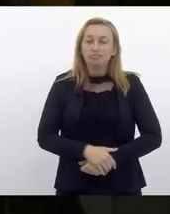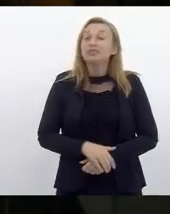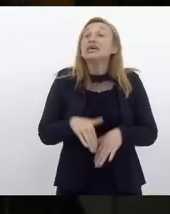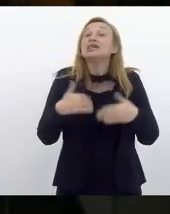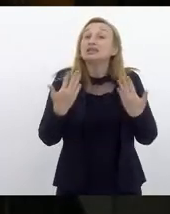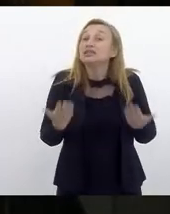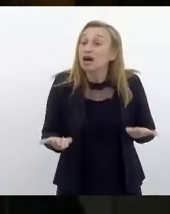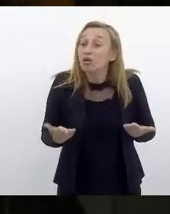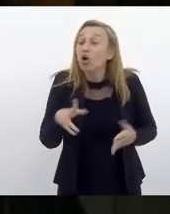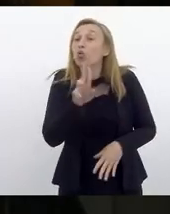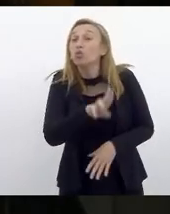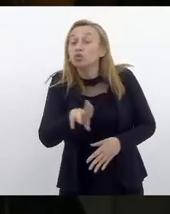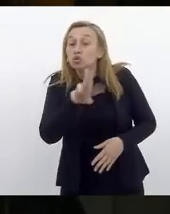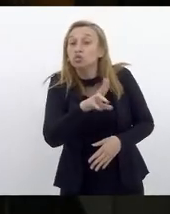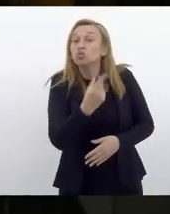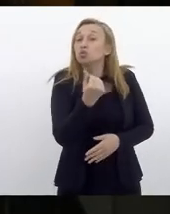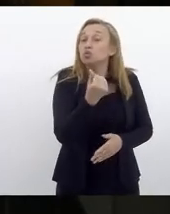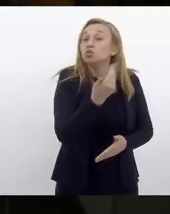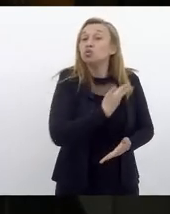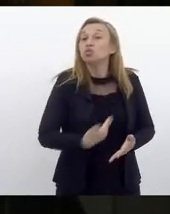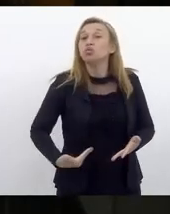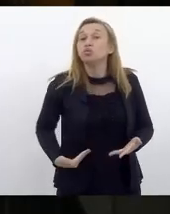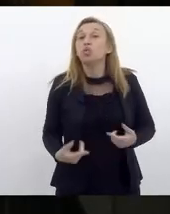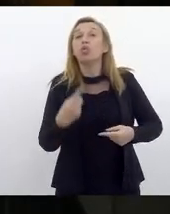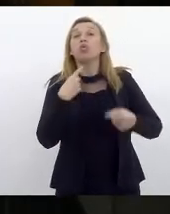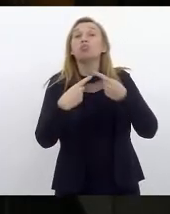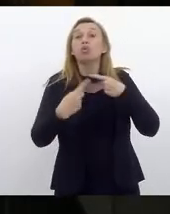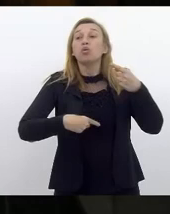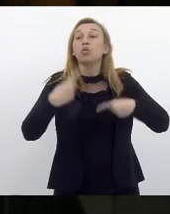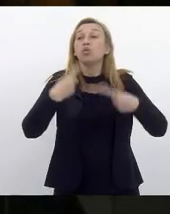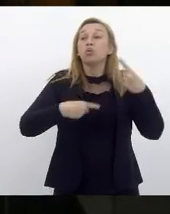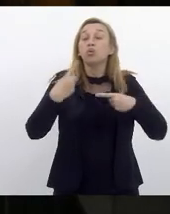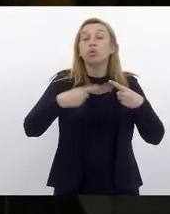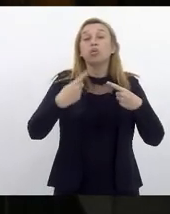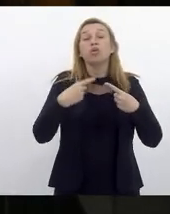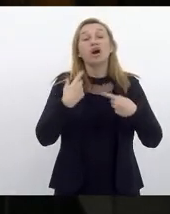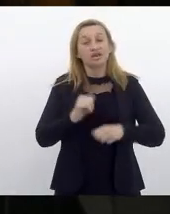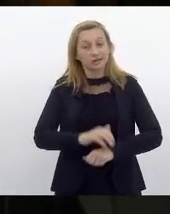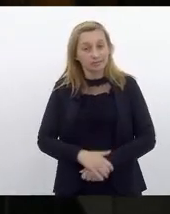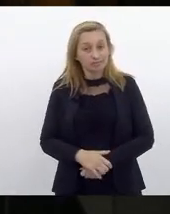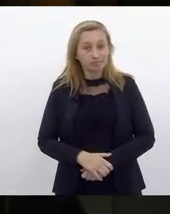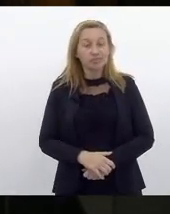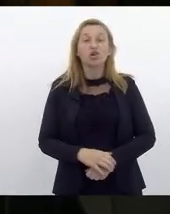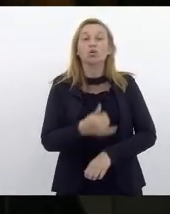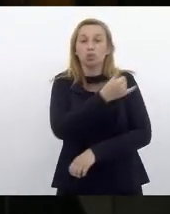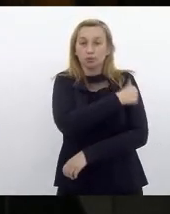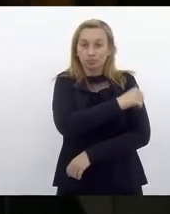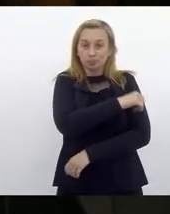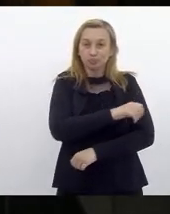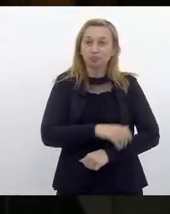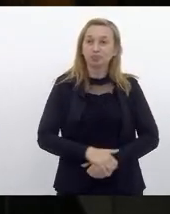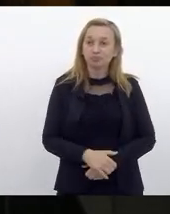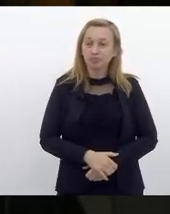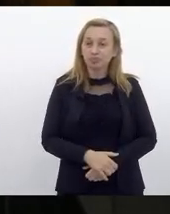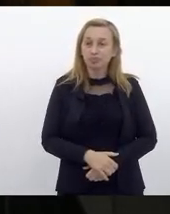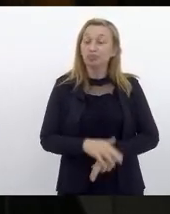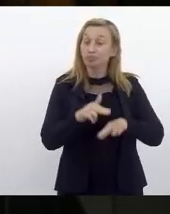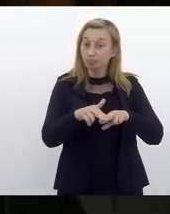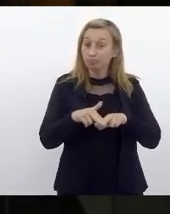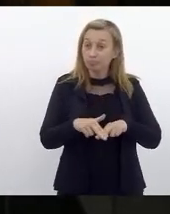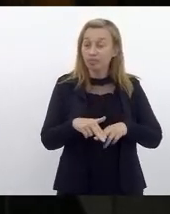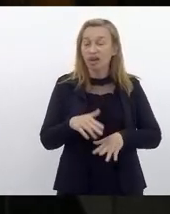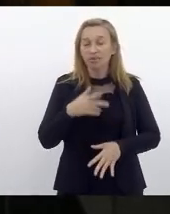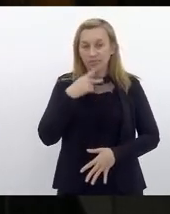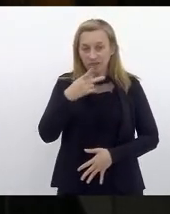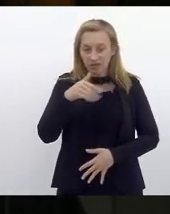Então é a utilização do recurso público para fazer politicagem barata no Rio de Janeiro. Portanto, fica aqui o